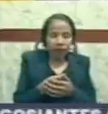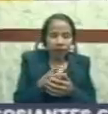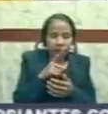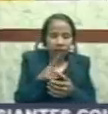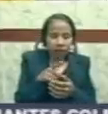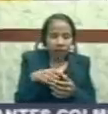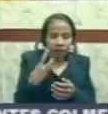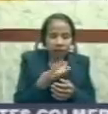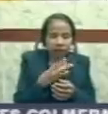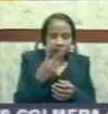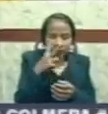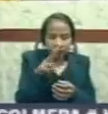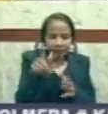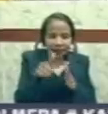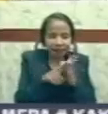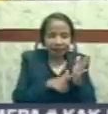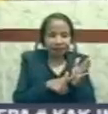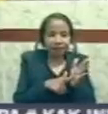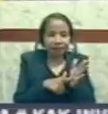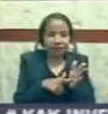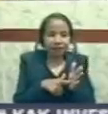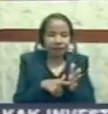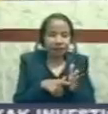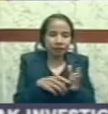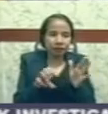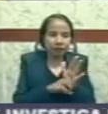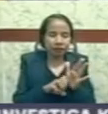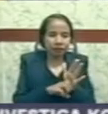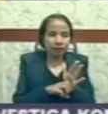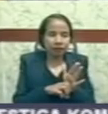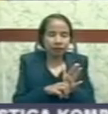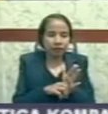naturalmente, iha lei, né? Por exemplo, itahare hansa,